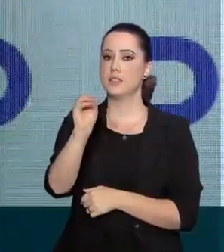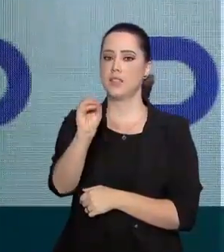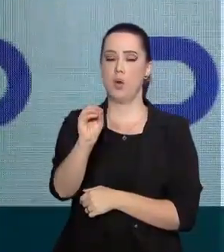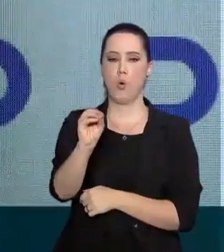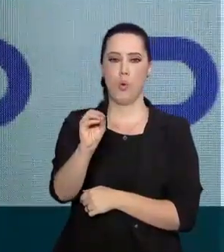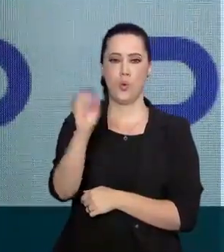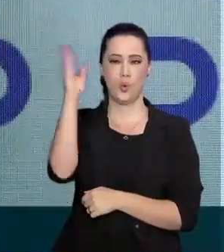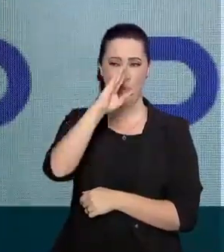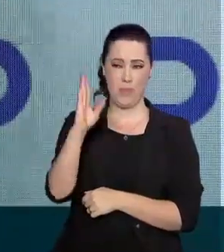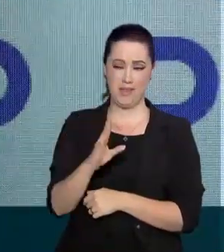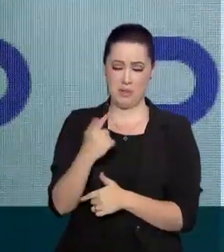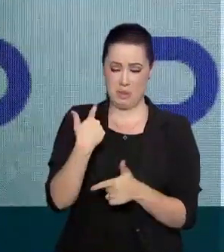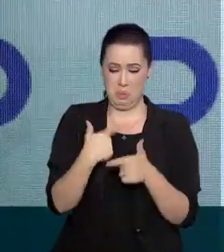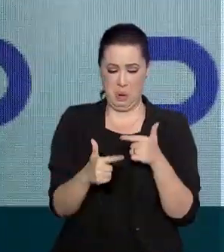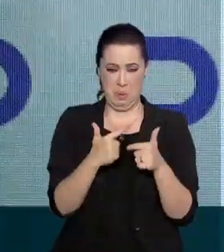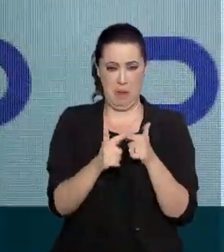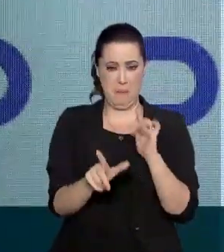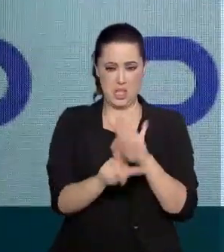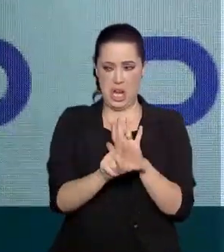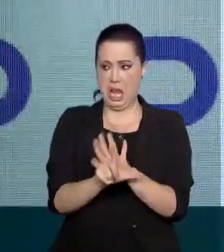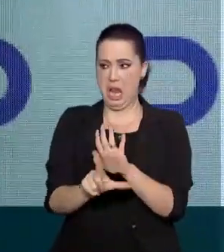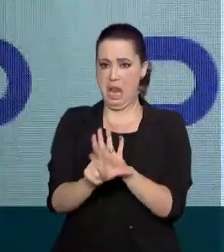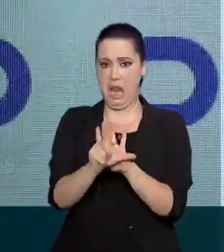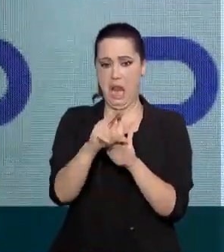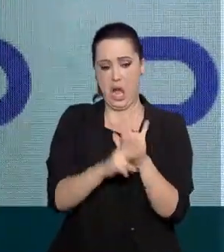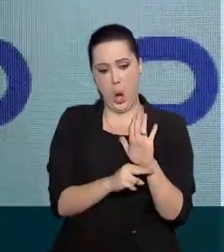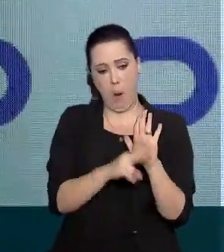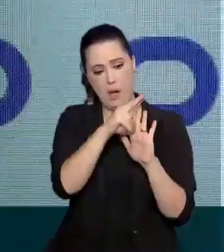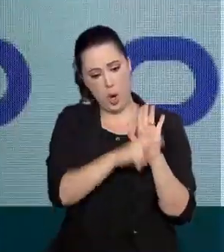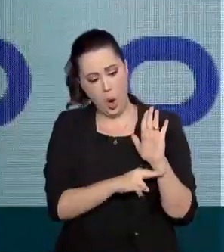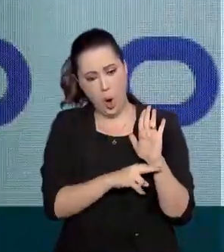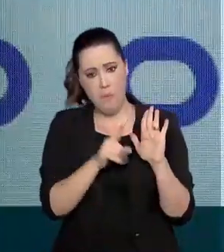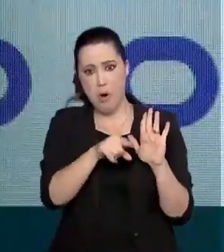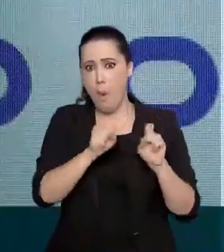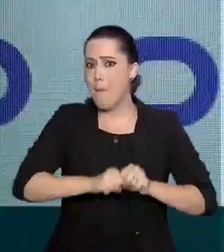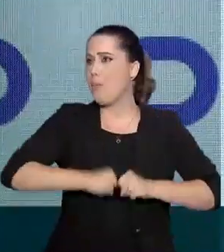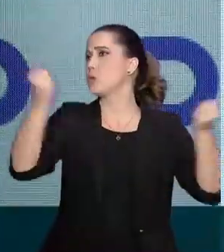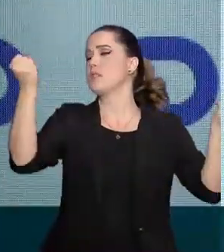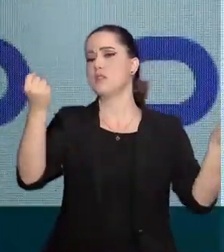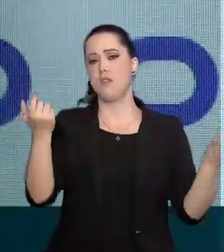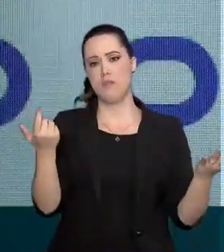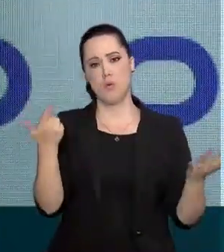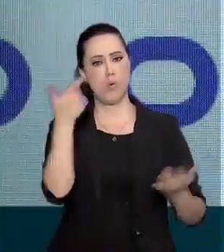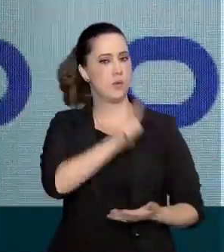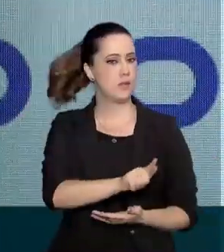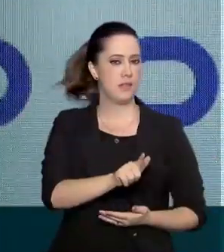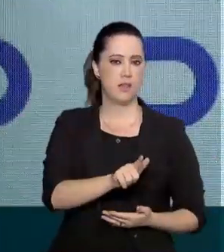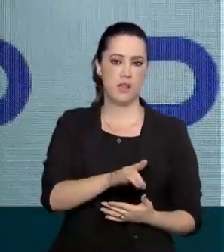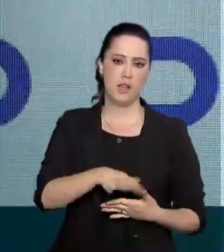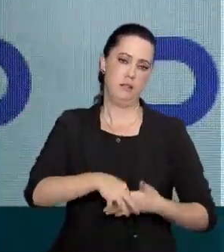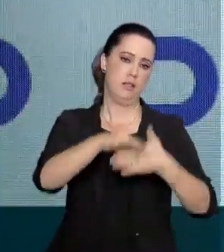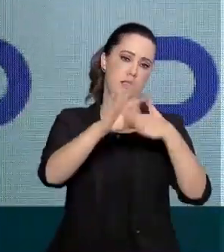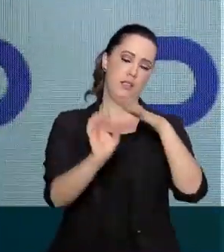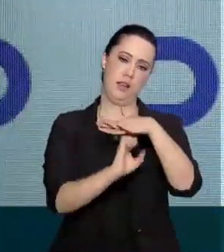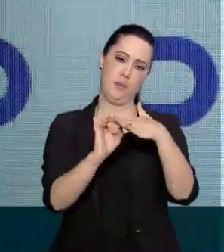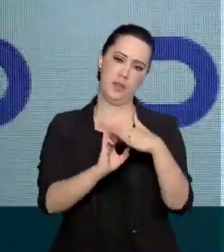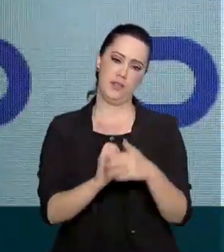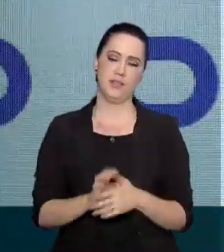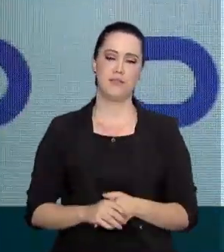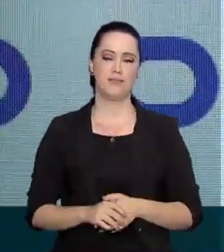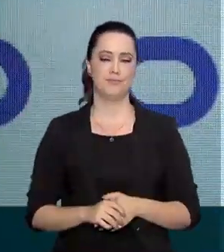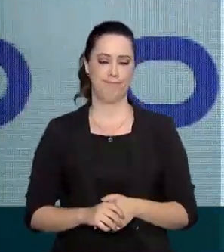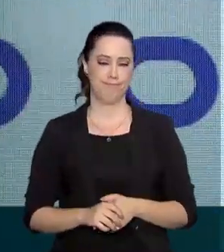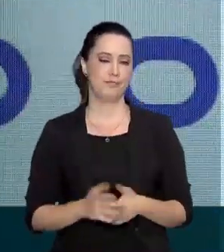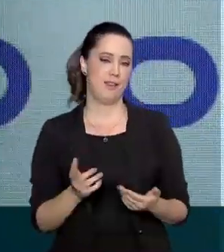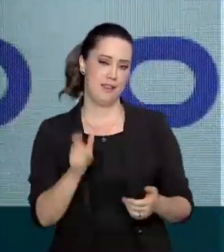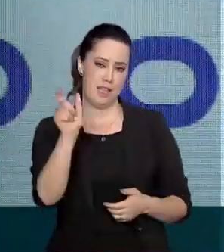com esse emaranhado de leis e legislações. É impossível ser empregado. Isso foi muito usado